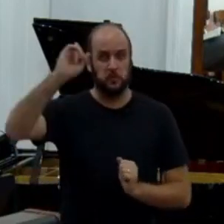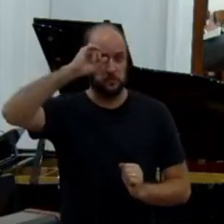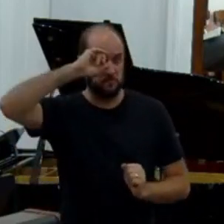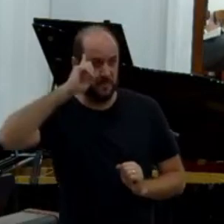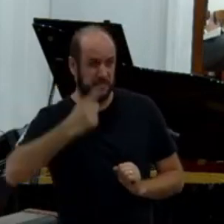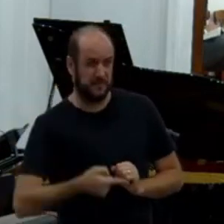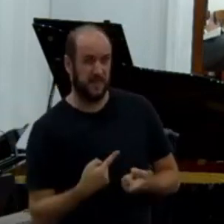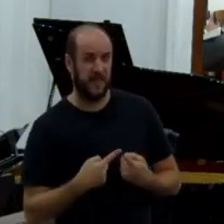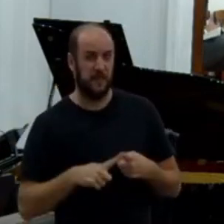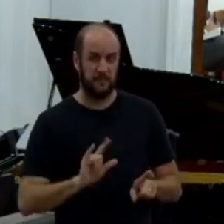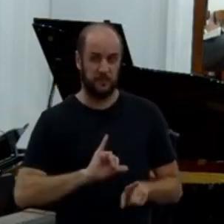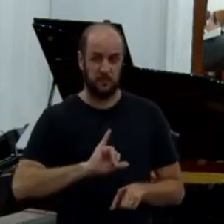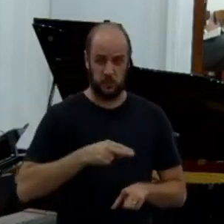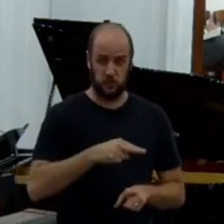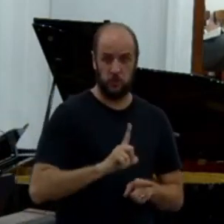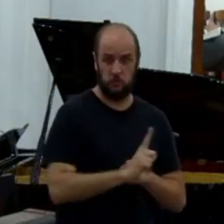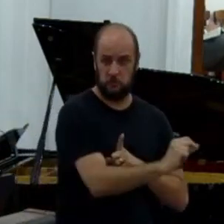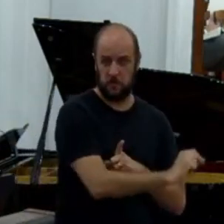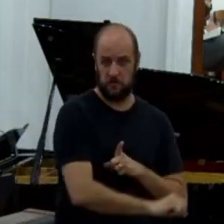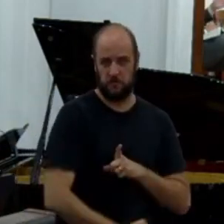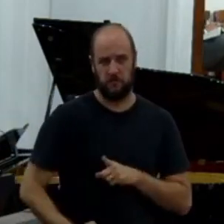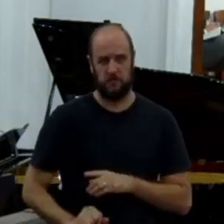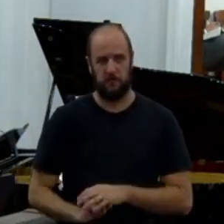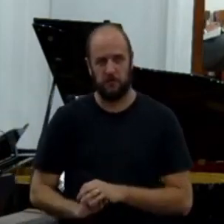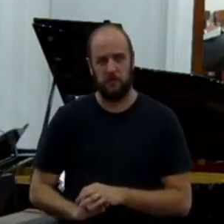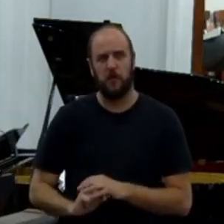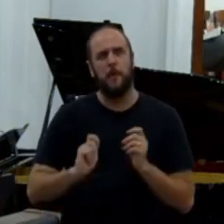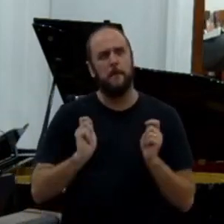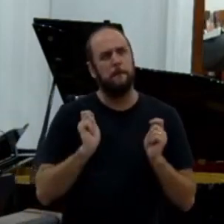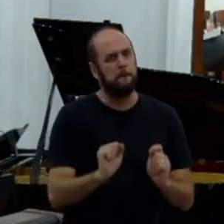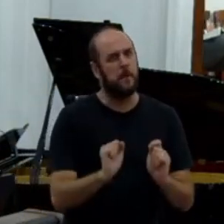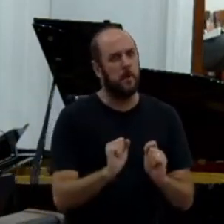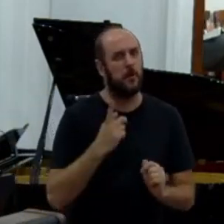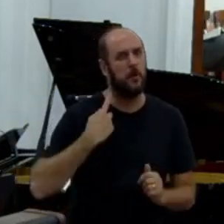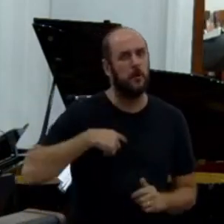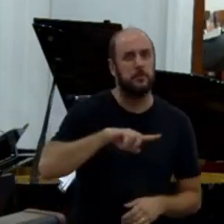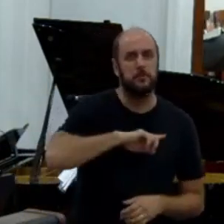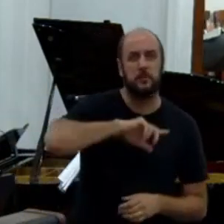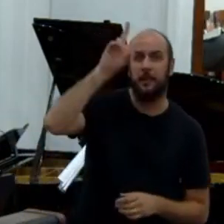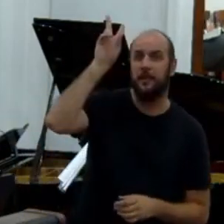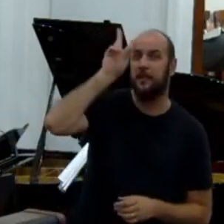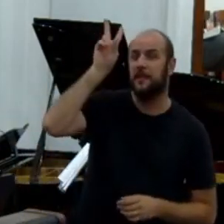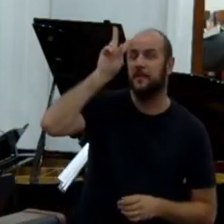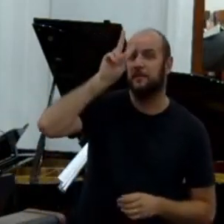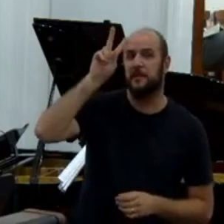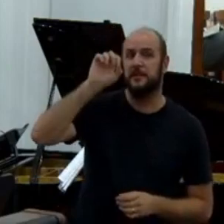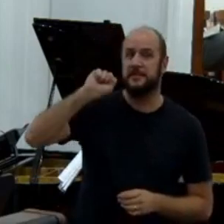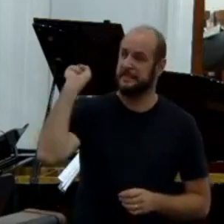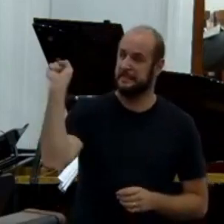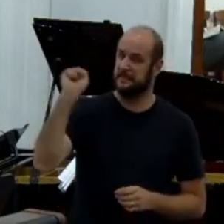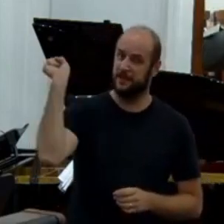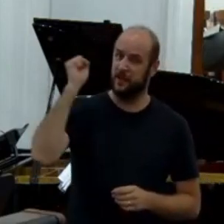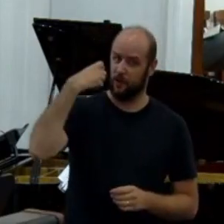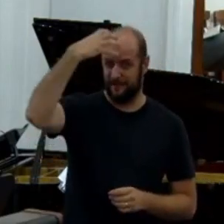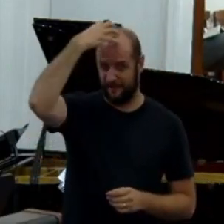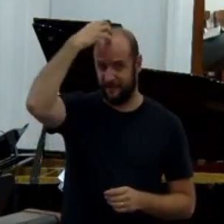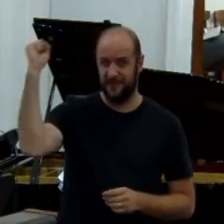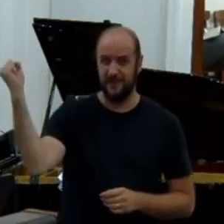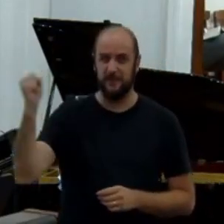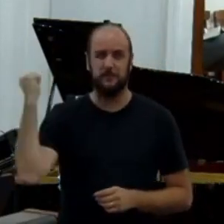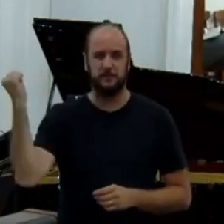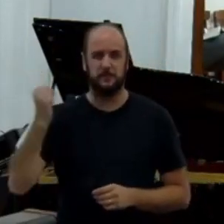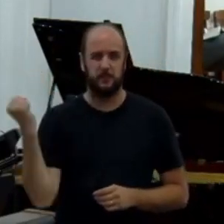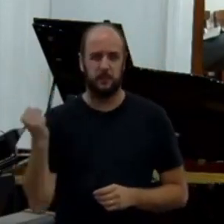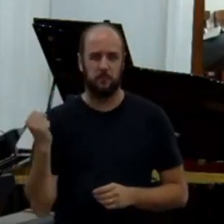de Deus. Nós podemos lembrar-nos de Saul, que